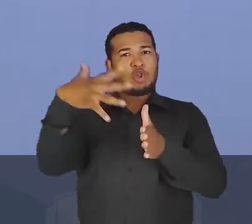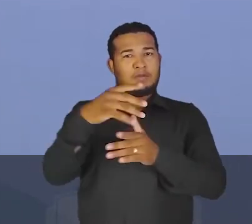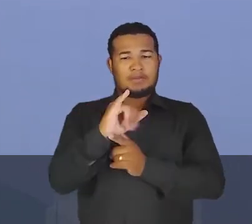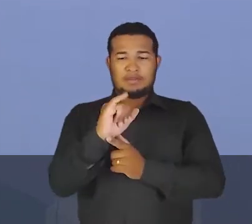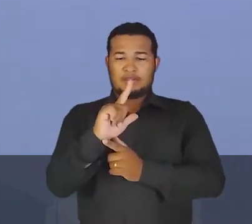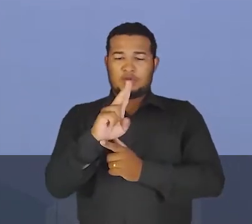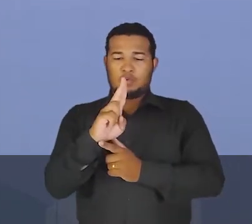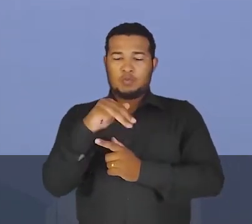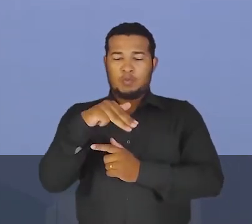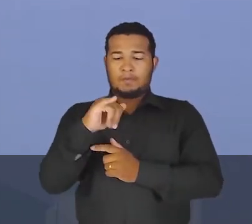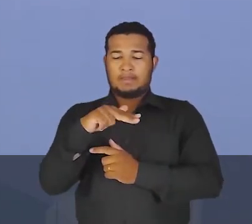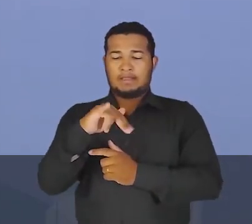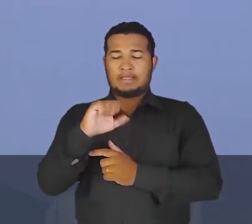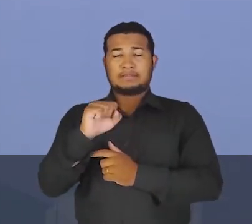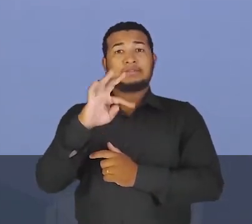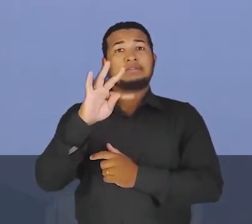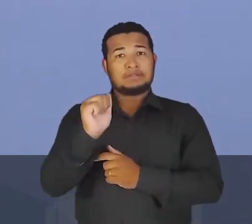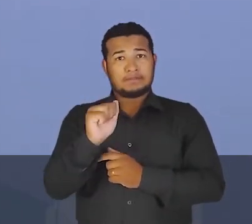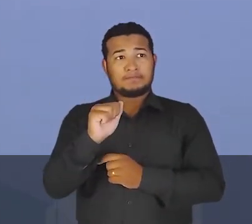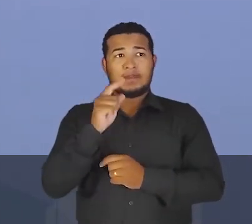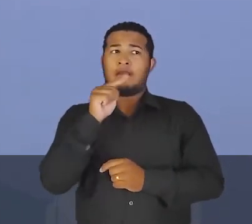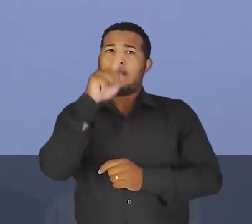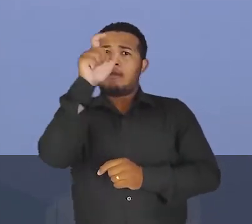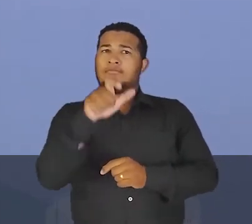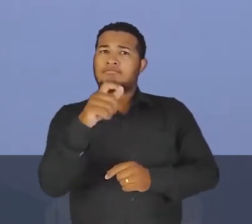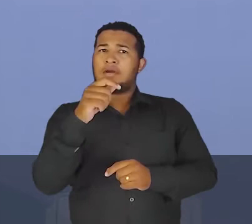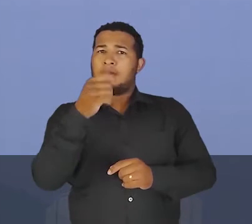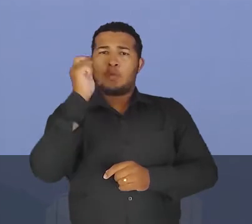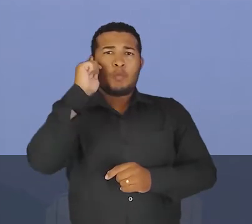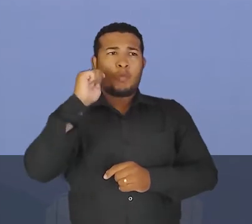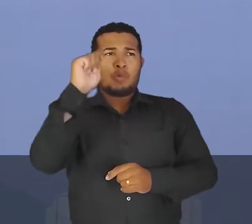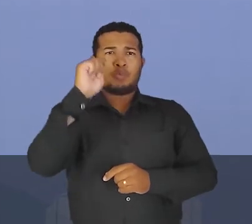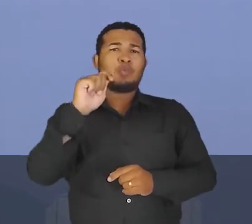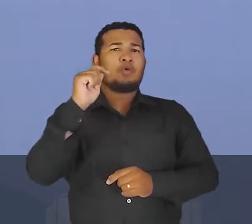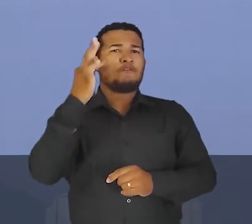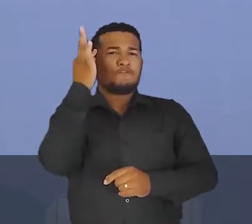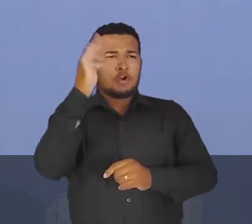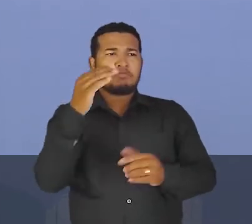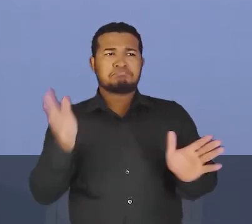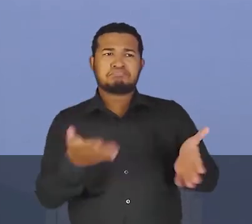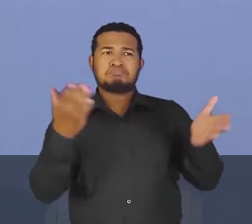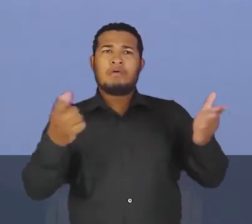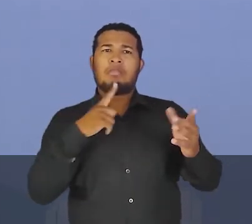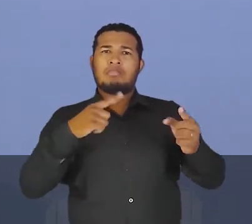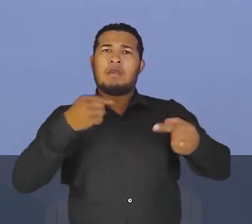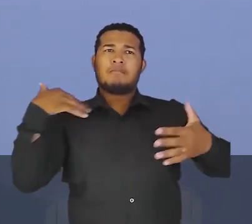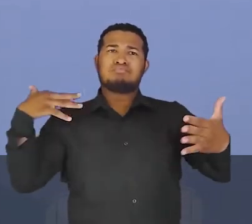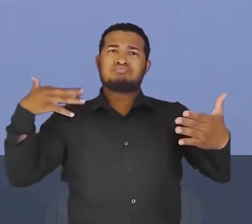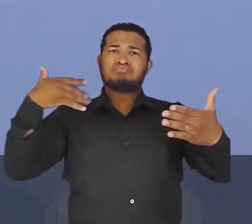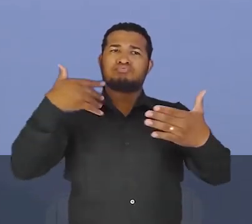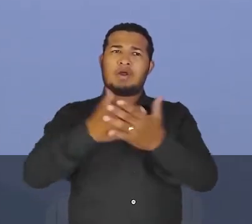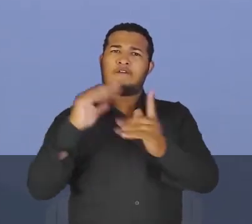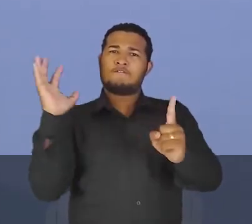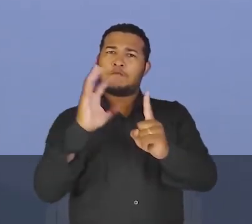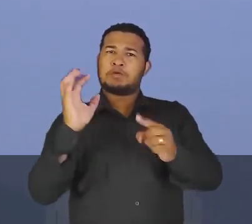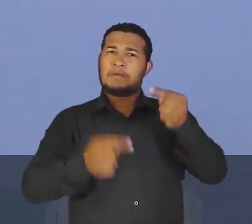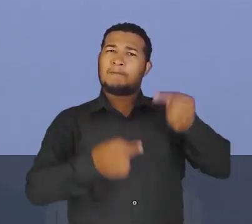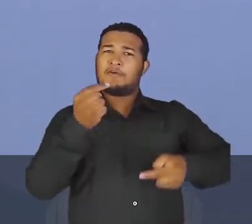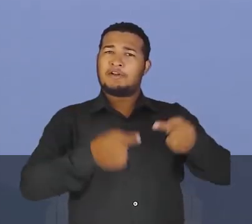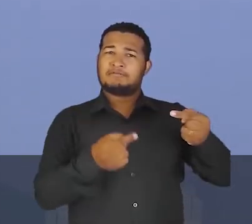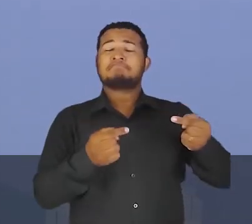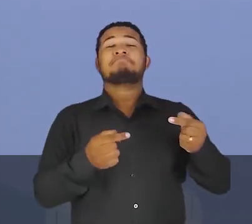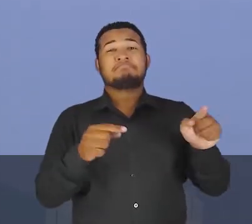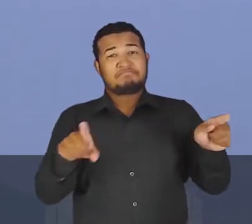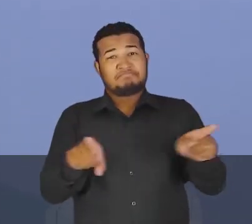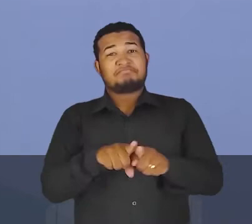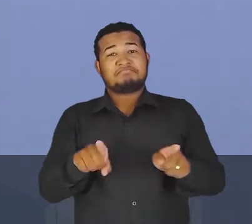o pensamento político e que as ideias dele acabaram depois influenciando a nossa política brasileira. Nossa política brasileira também tem a